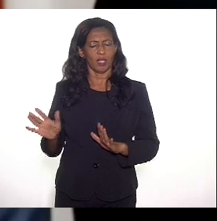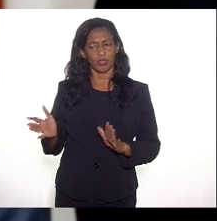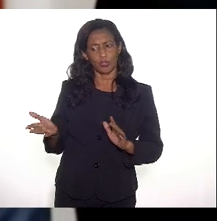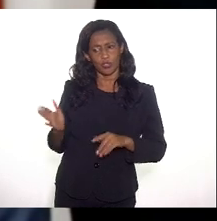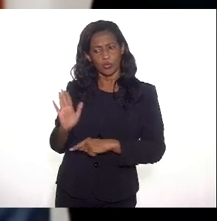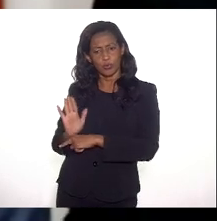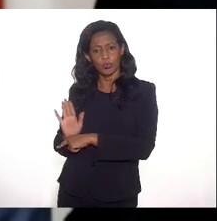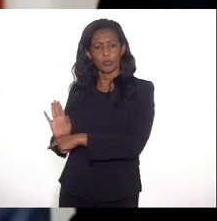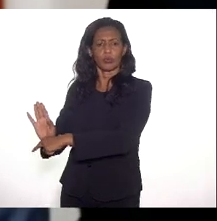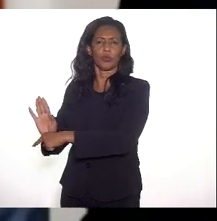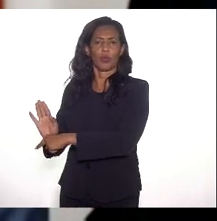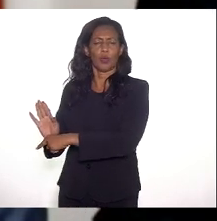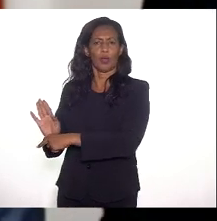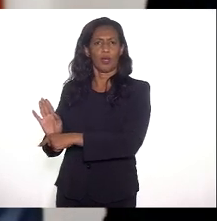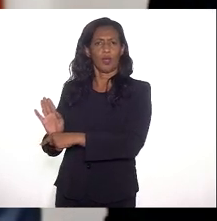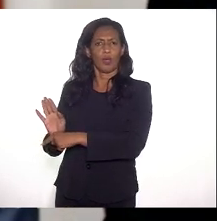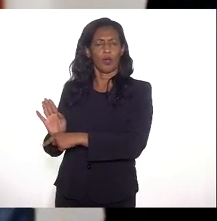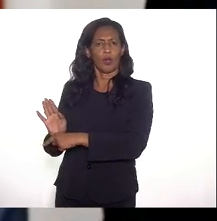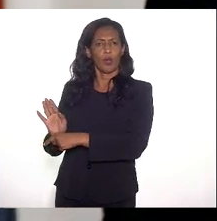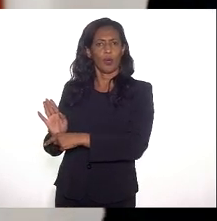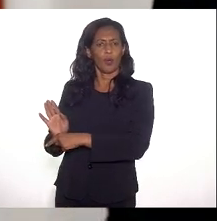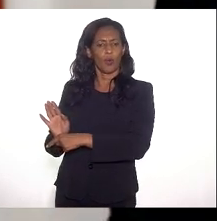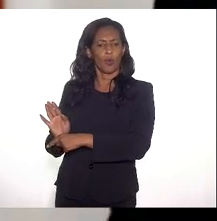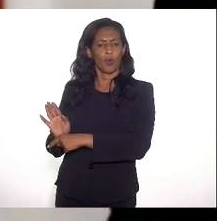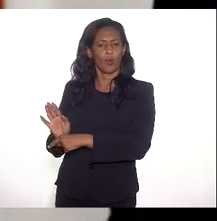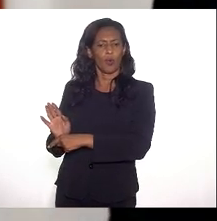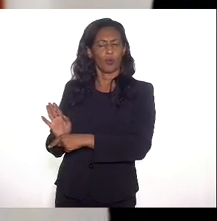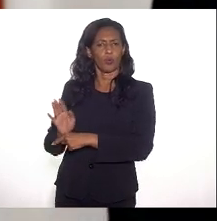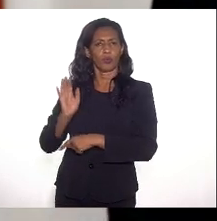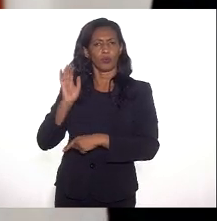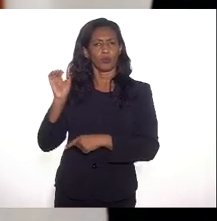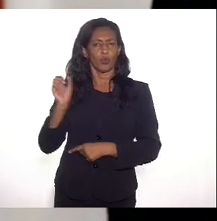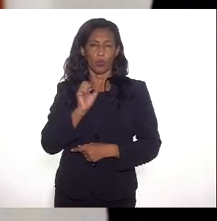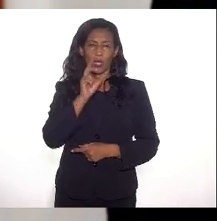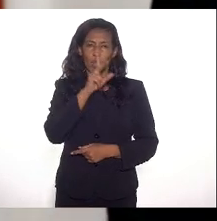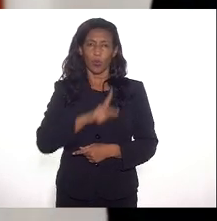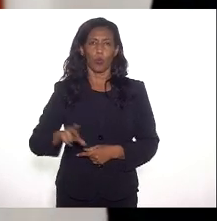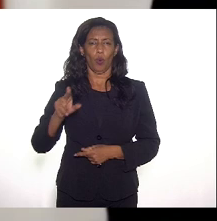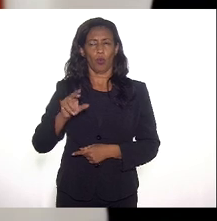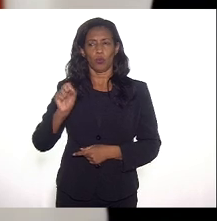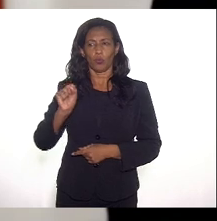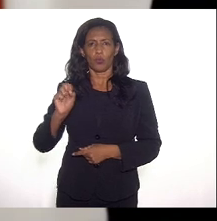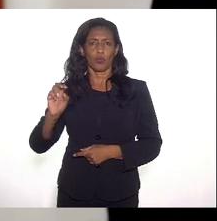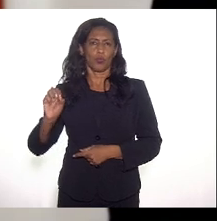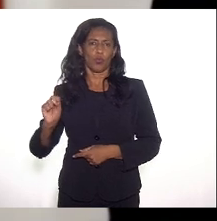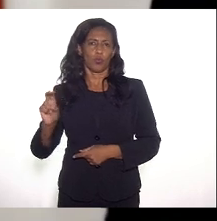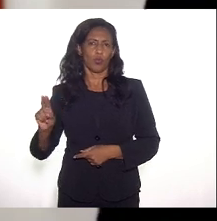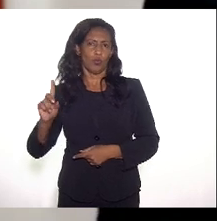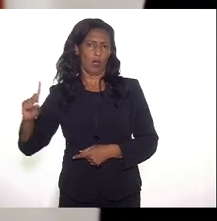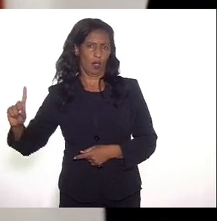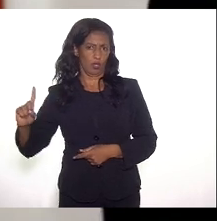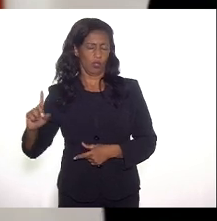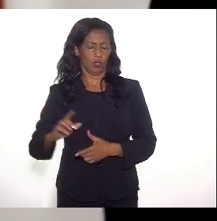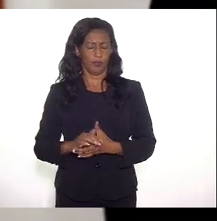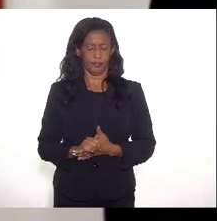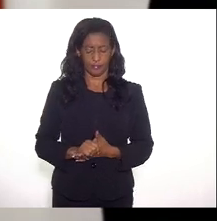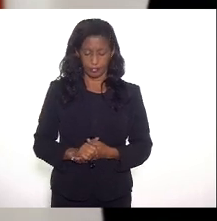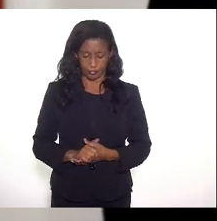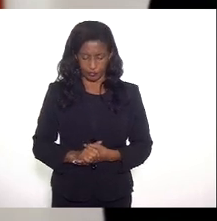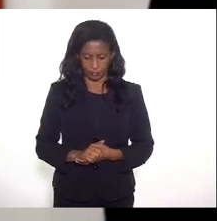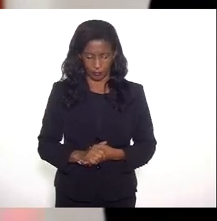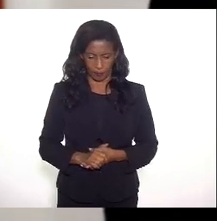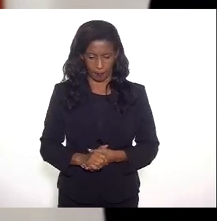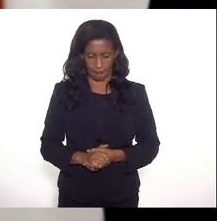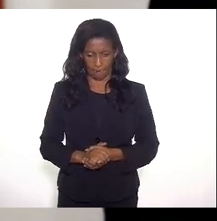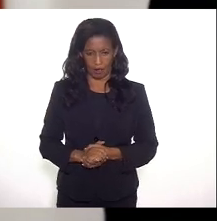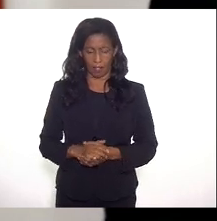benefício, colar a isenção que tem no estado do Sudeste. Então, a minha intenção é essa. Logicamente,